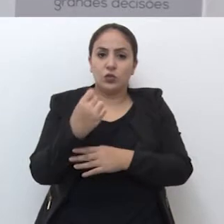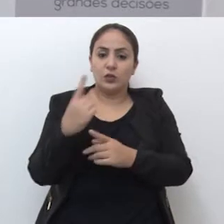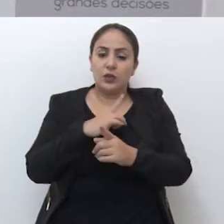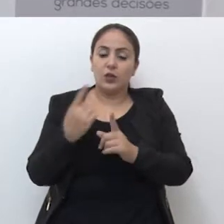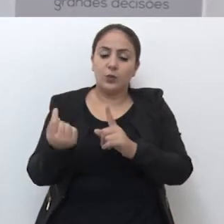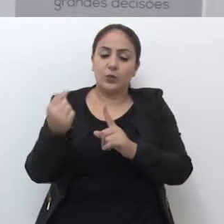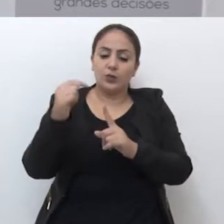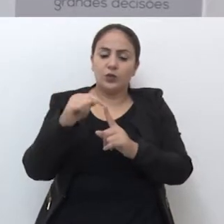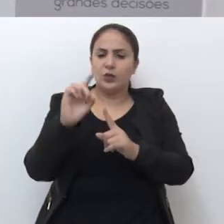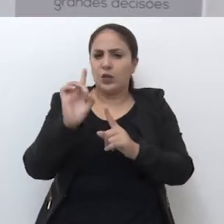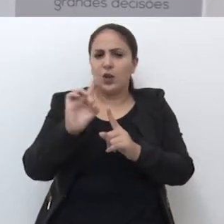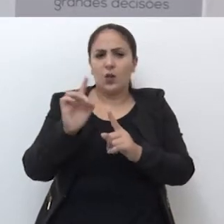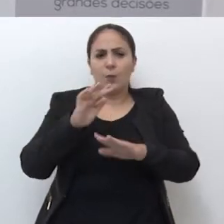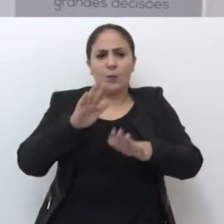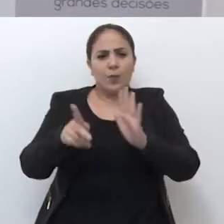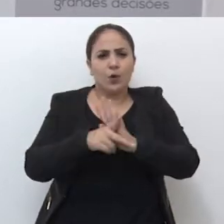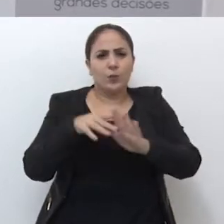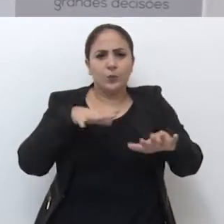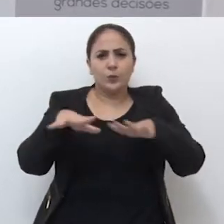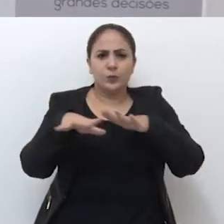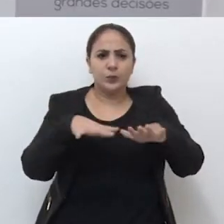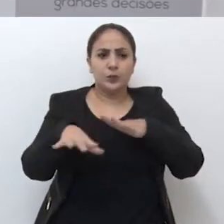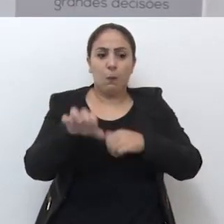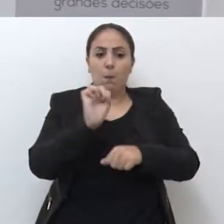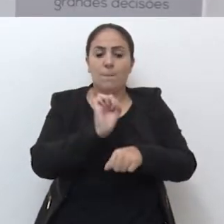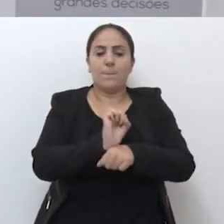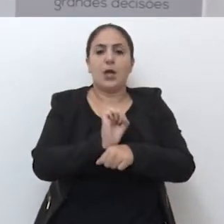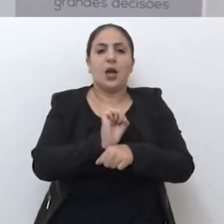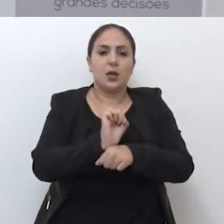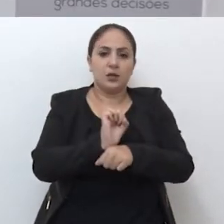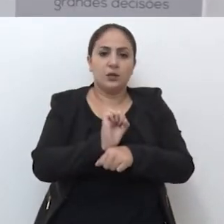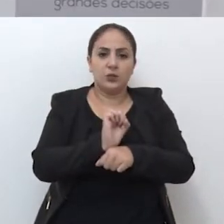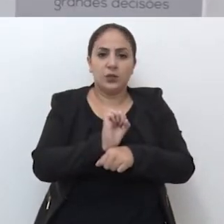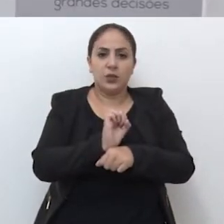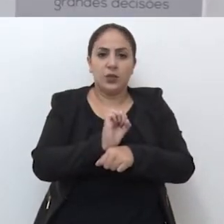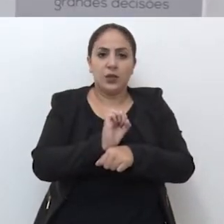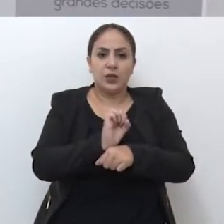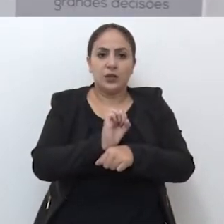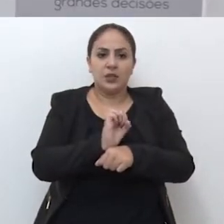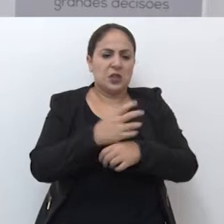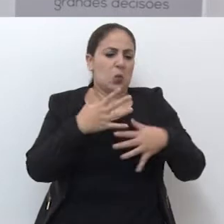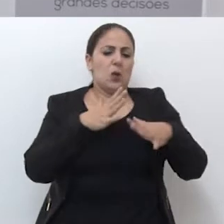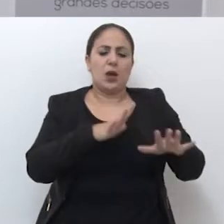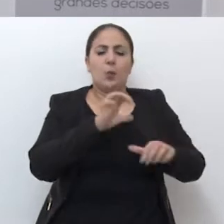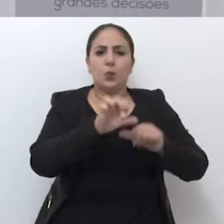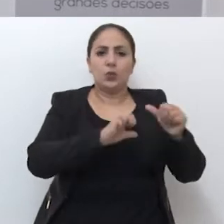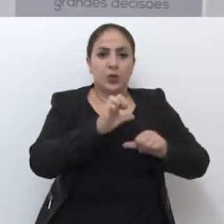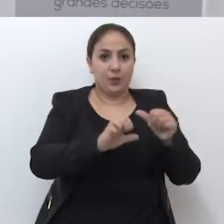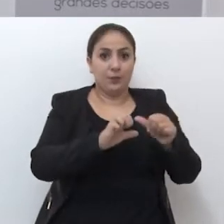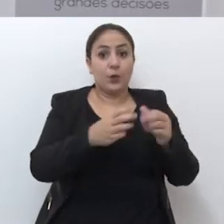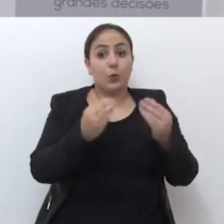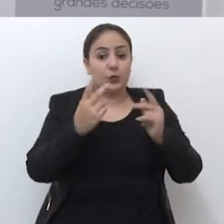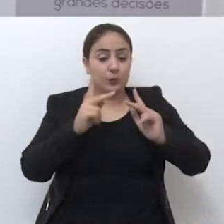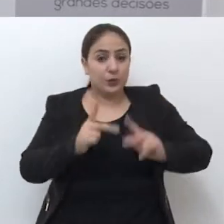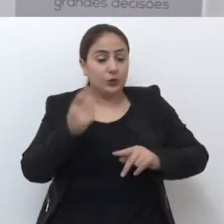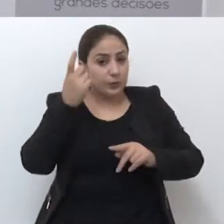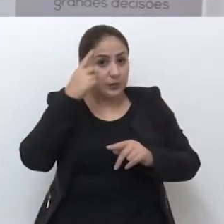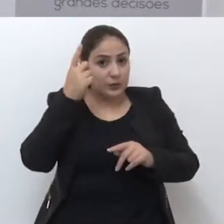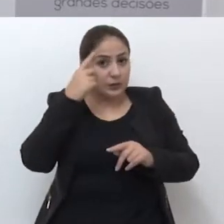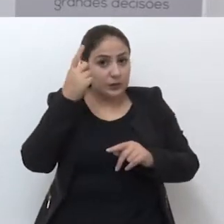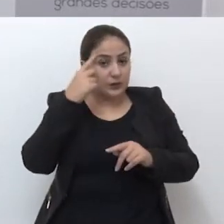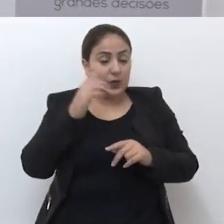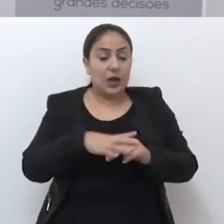é claro, não ser um movimento reacionário, um movimento imóvel, imobilista, diríamos assim, que é contrário à mudança. Que esse é um equívoco que muitas pessoas